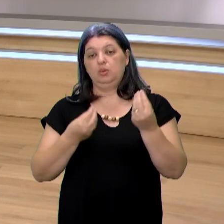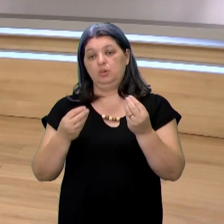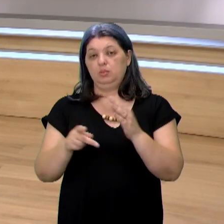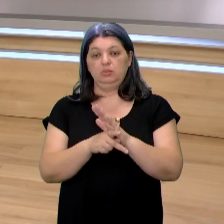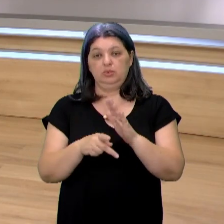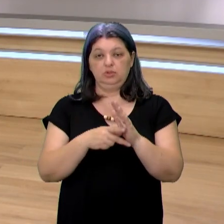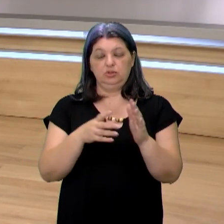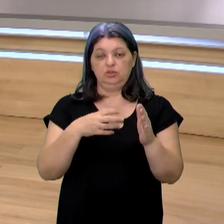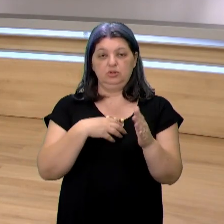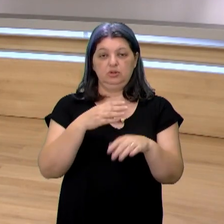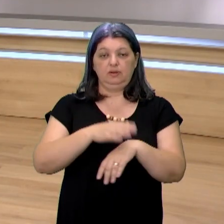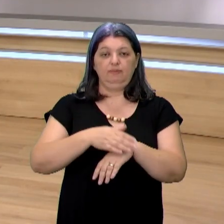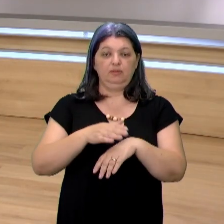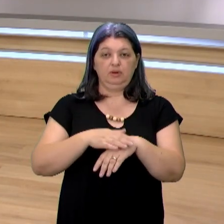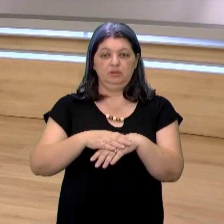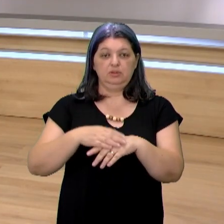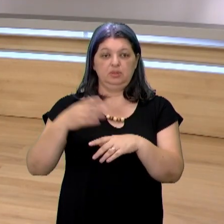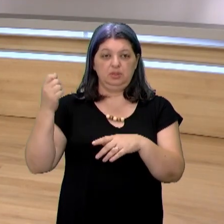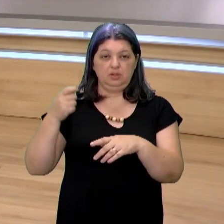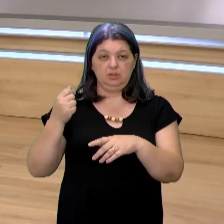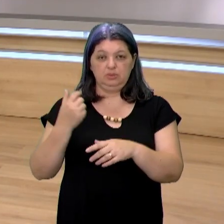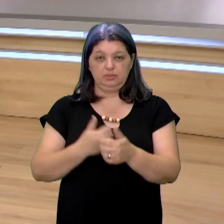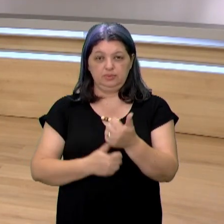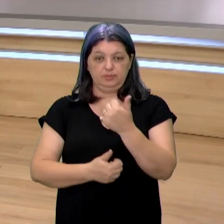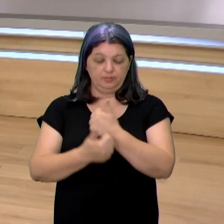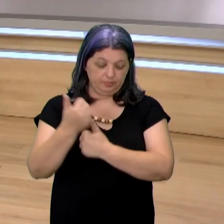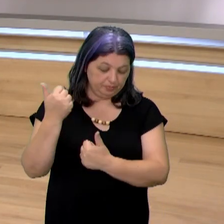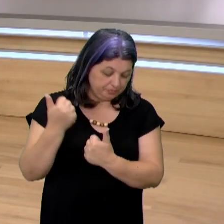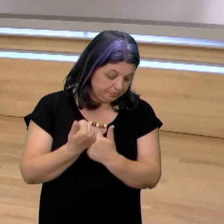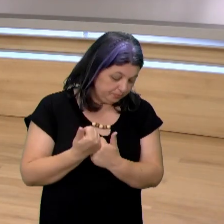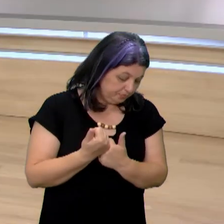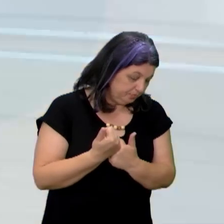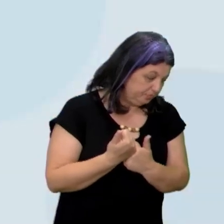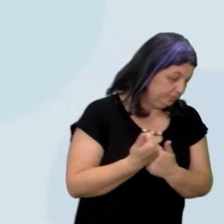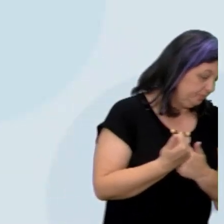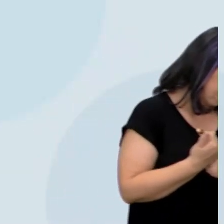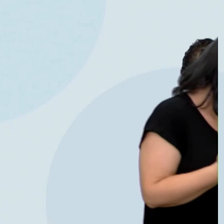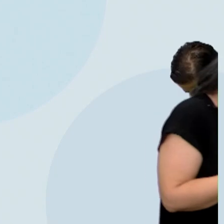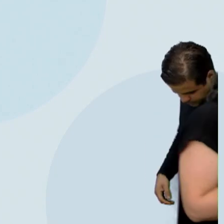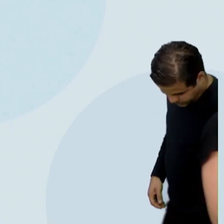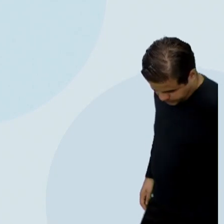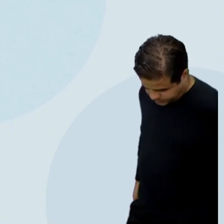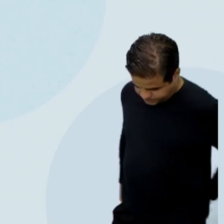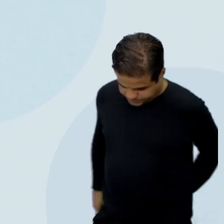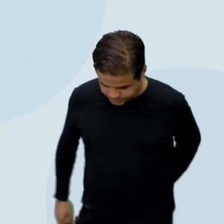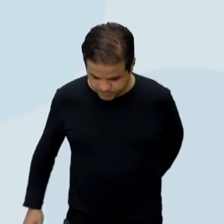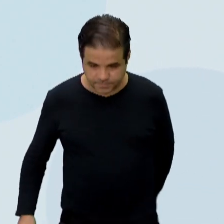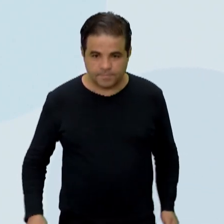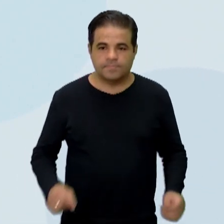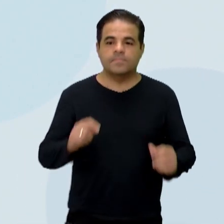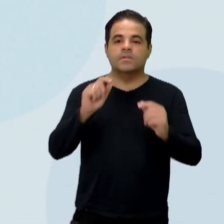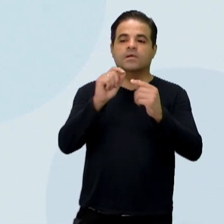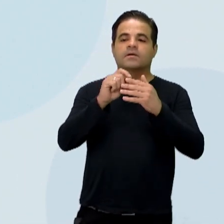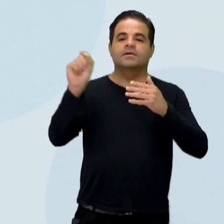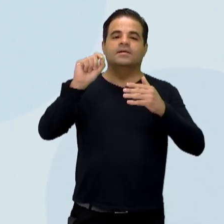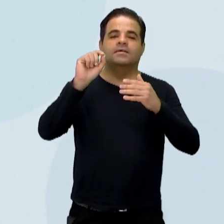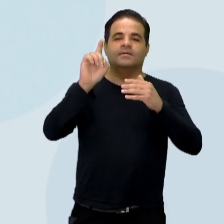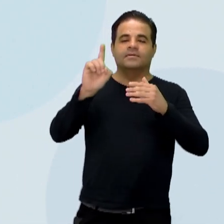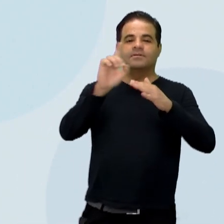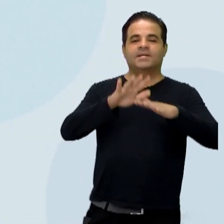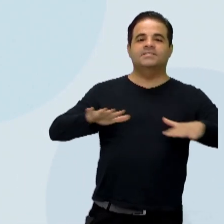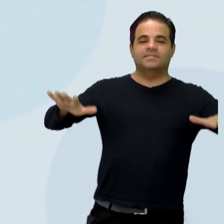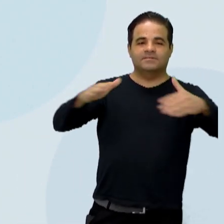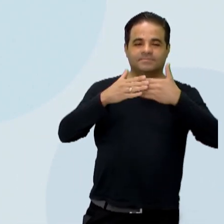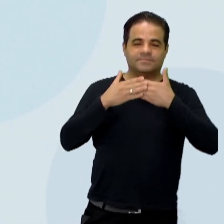produzido o leite em pó. É isso Fácil. mesmo. Então vamos lá para a resposta. É a D mesmo e vamos à explicação. Alternativa D, correta, porque o foco